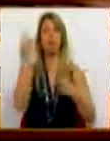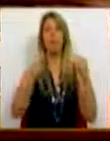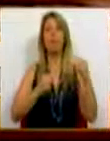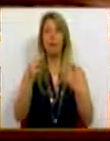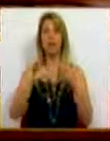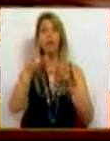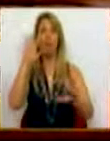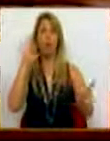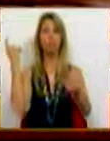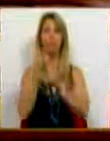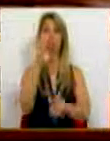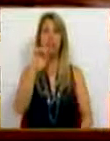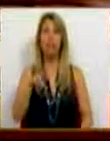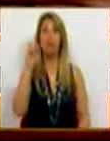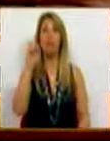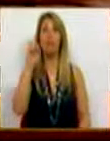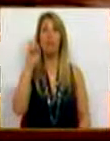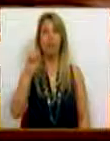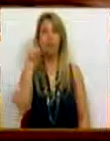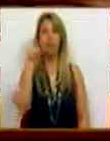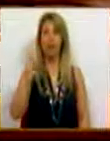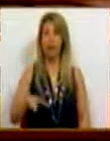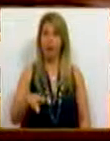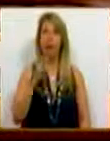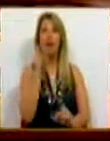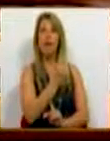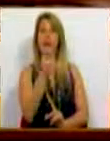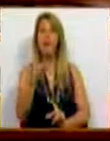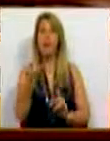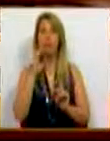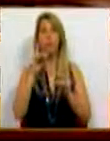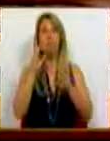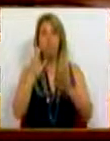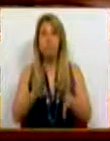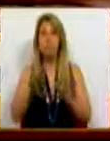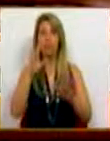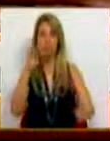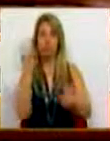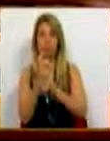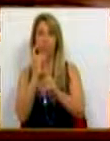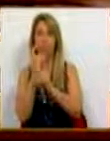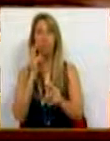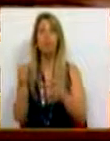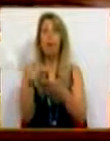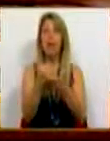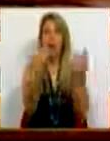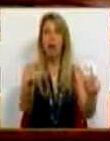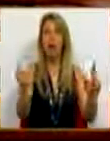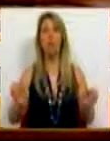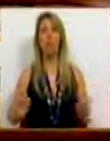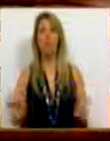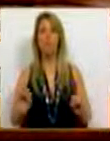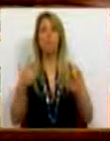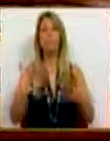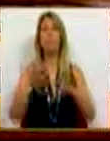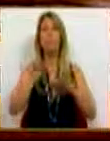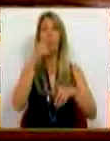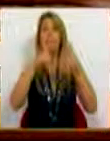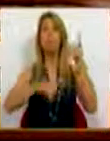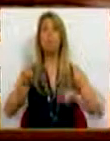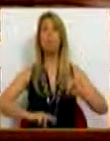CMVM. Cada edifício terá que passar o crivo isolado da sua rentabilidade. No que toca à mobilidade,